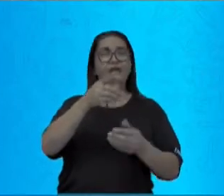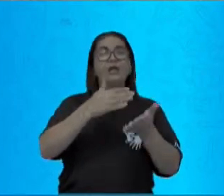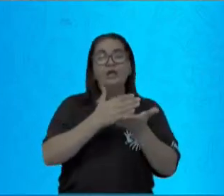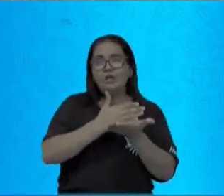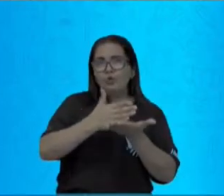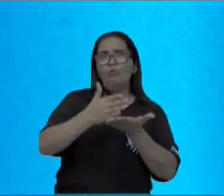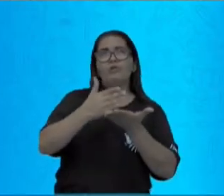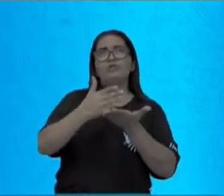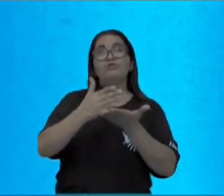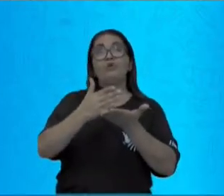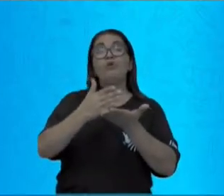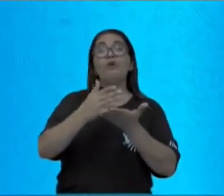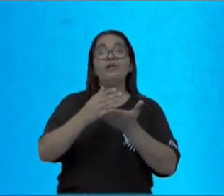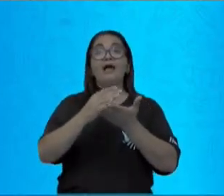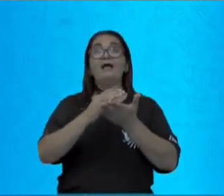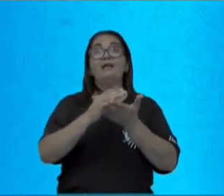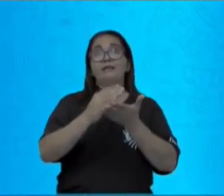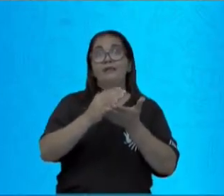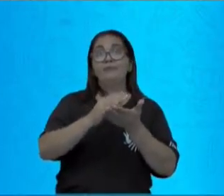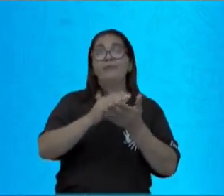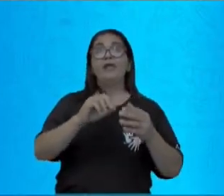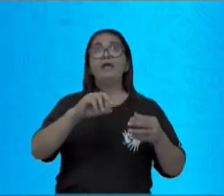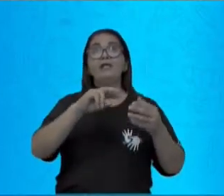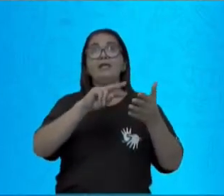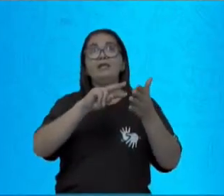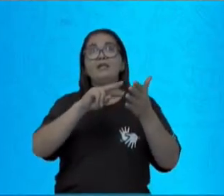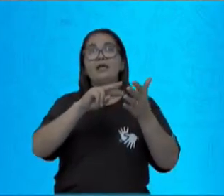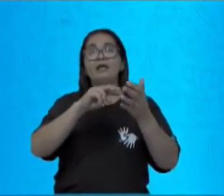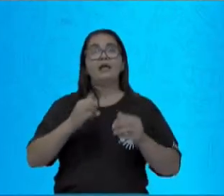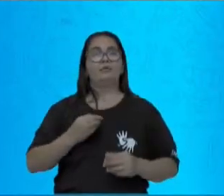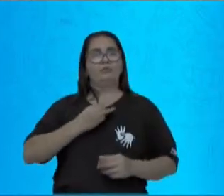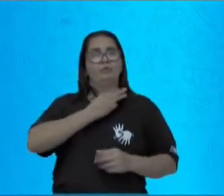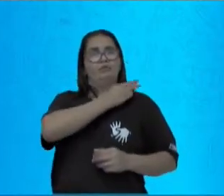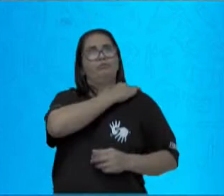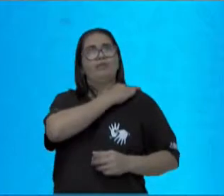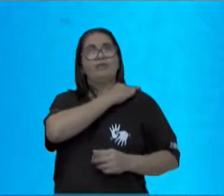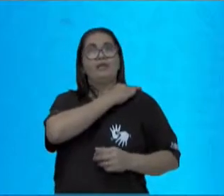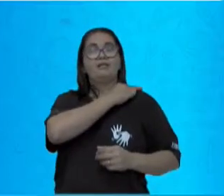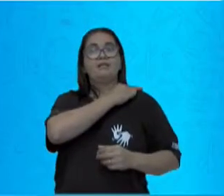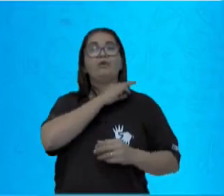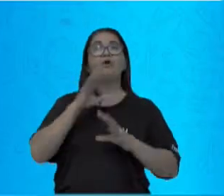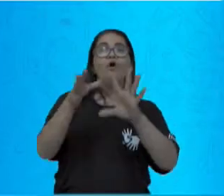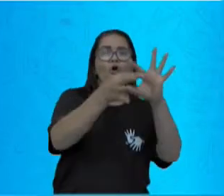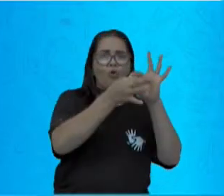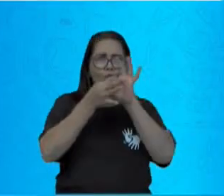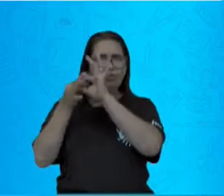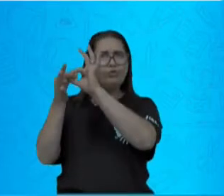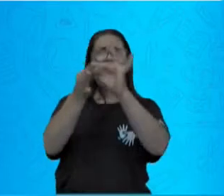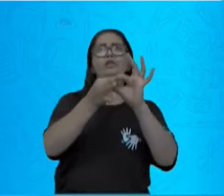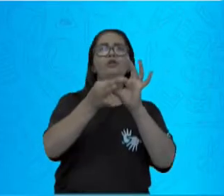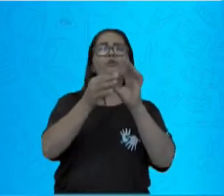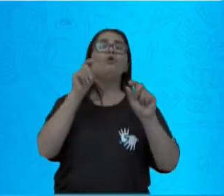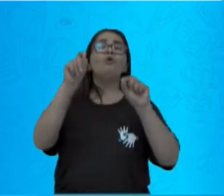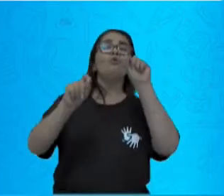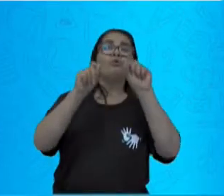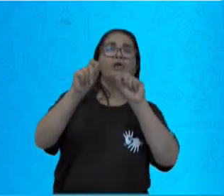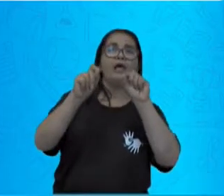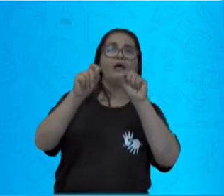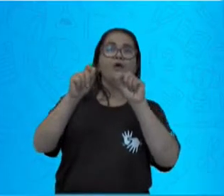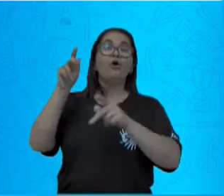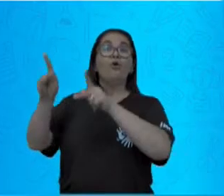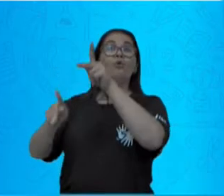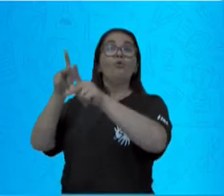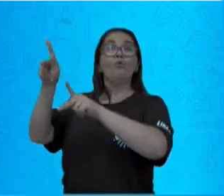representando o exército do parlamento, fazendo que juntasse membros da plebe,